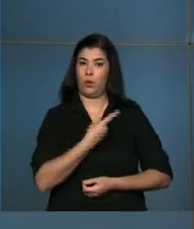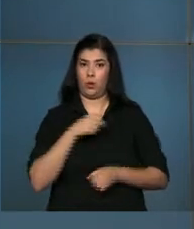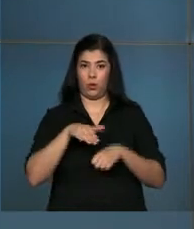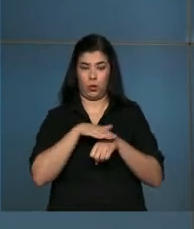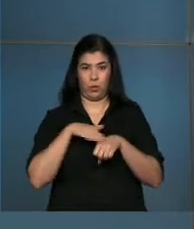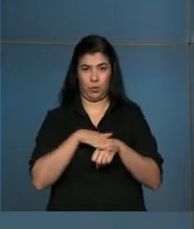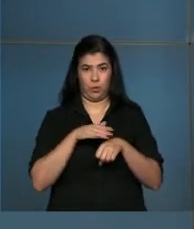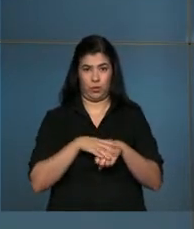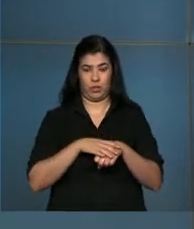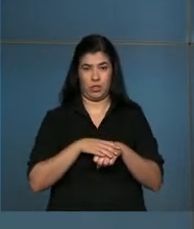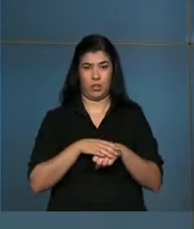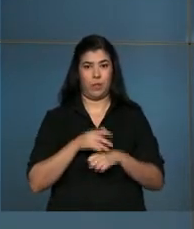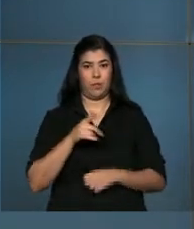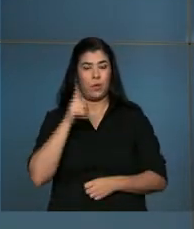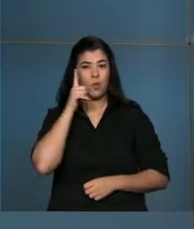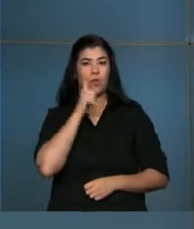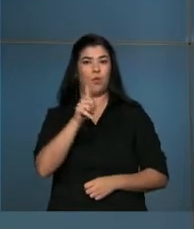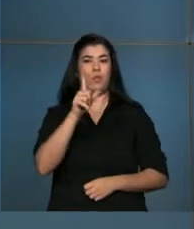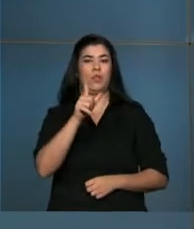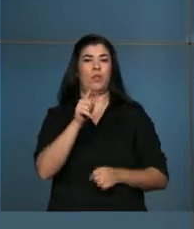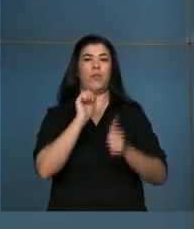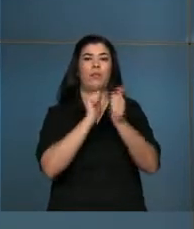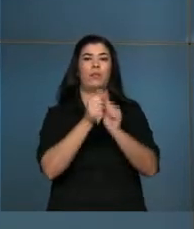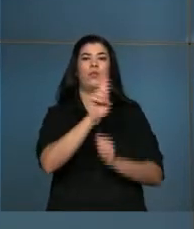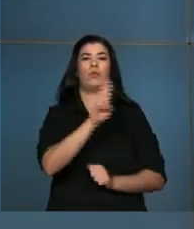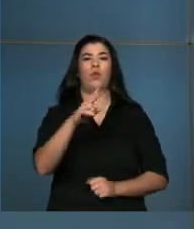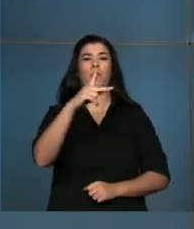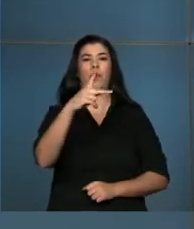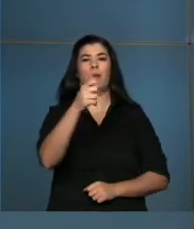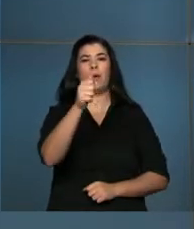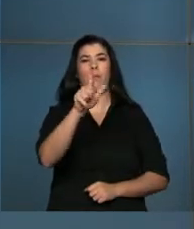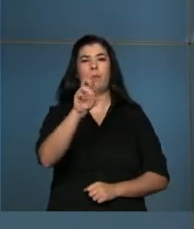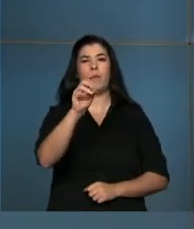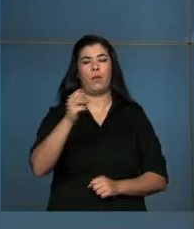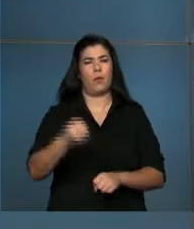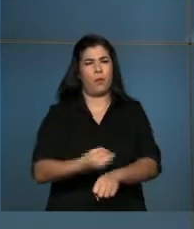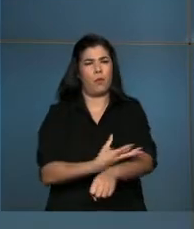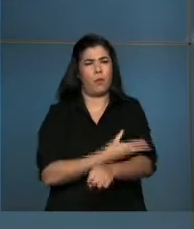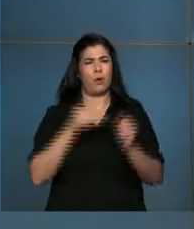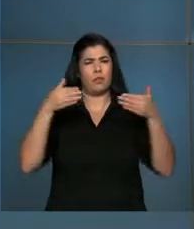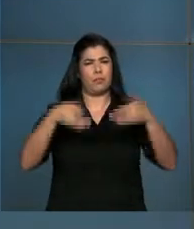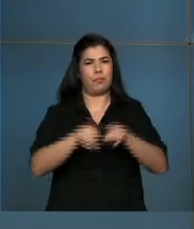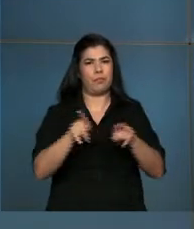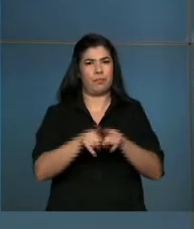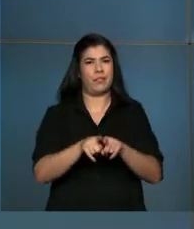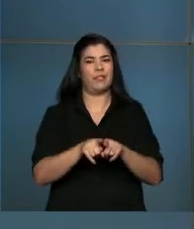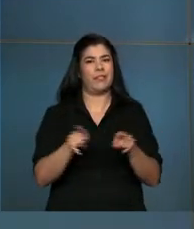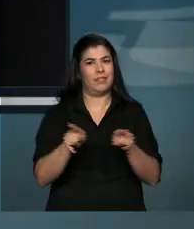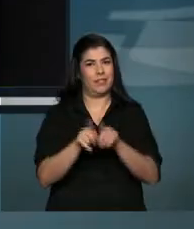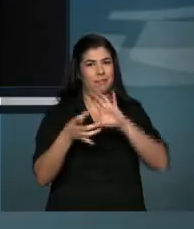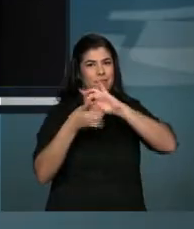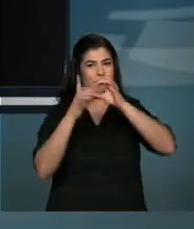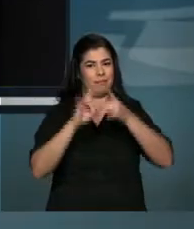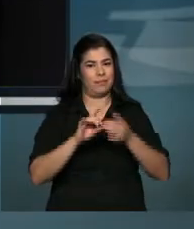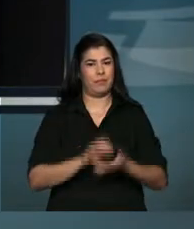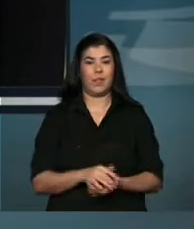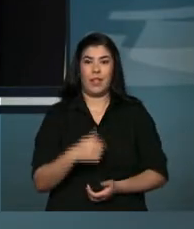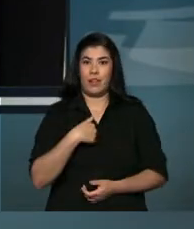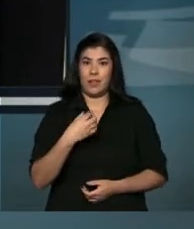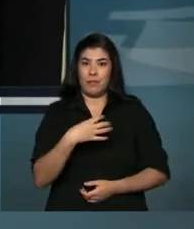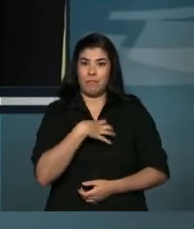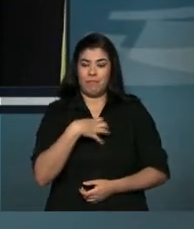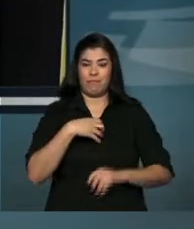campeão olímpico de vôlei, Paulão, que falou sobre a emoção de participar e acompanhar de perto uma Olimpíada. Eu estou muito